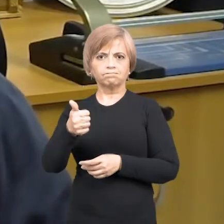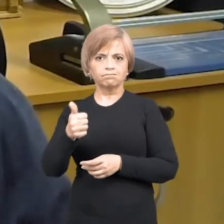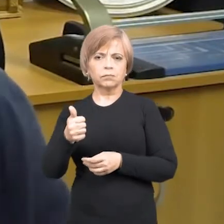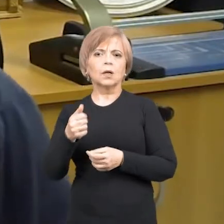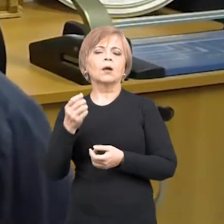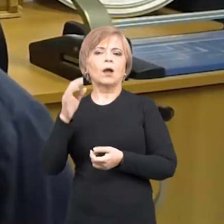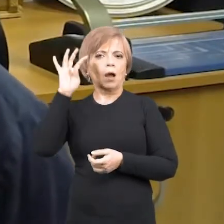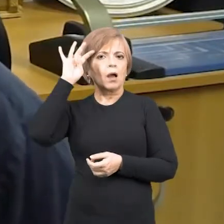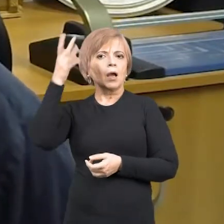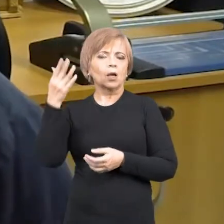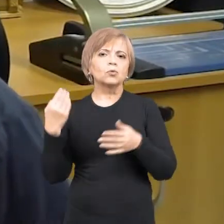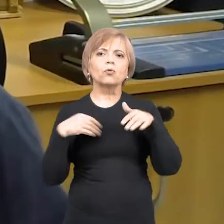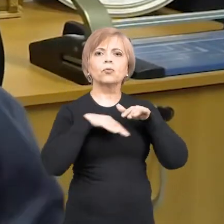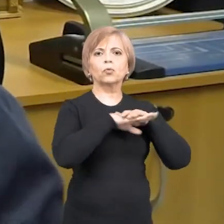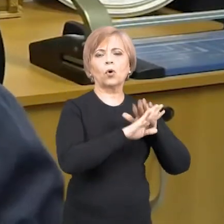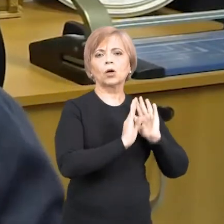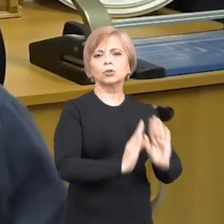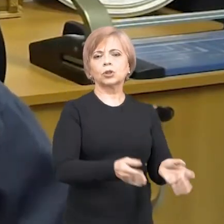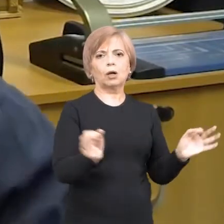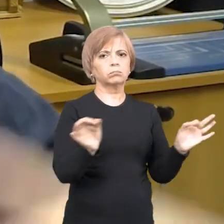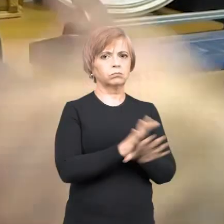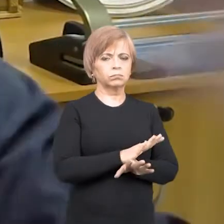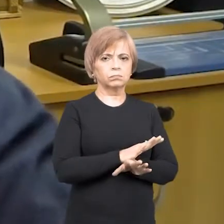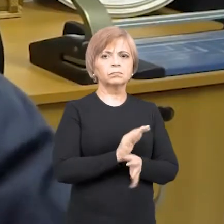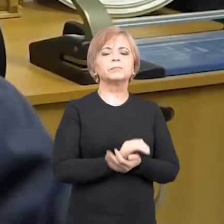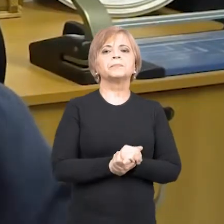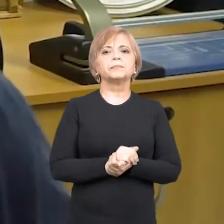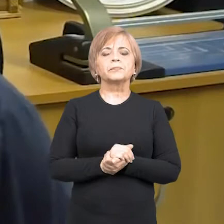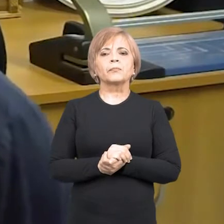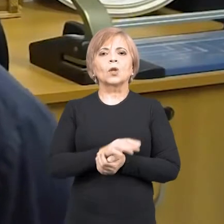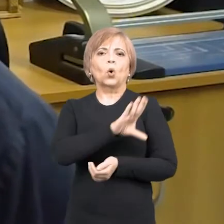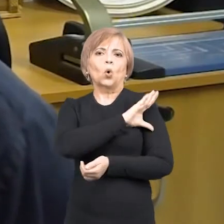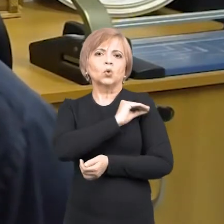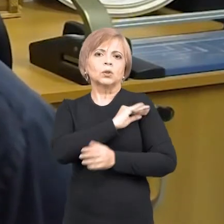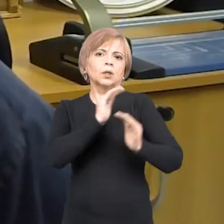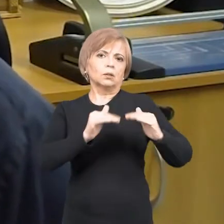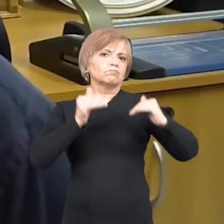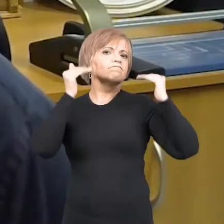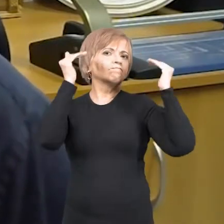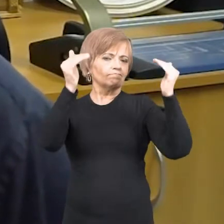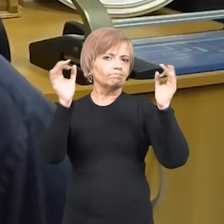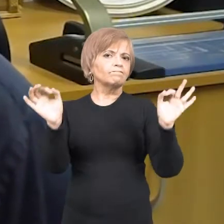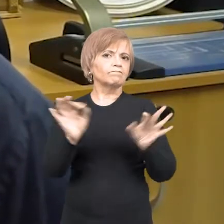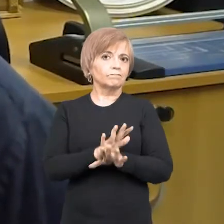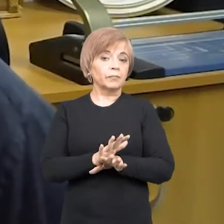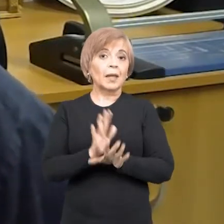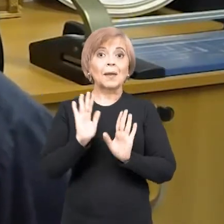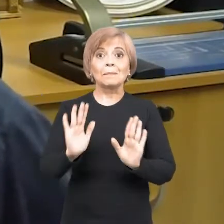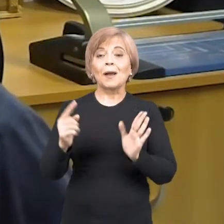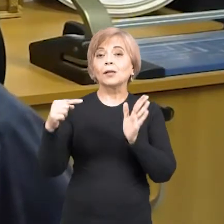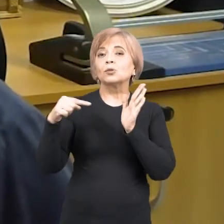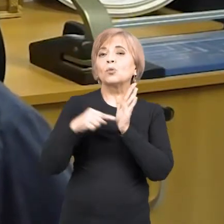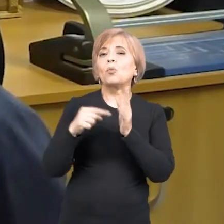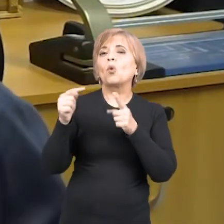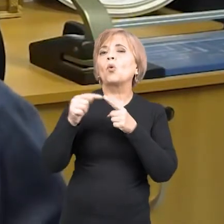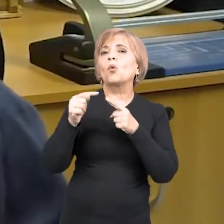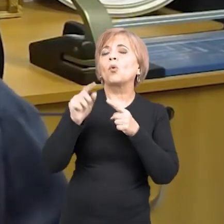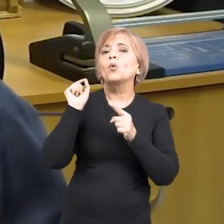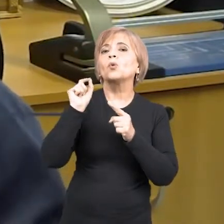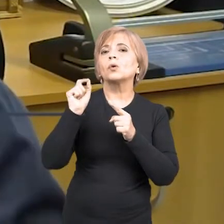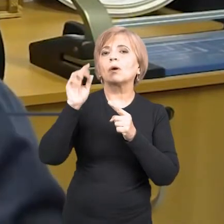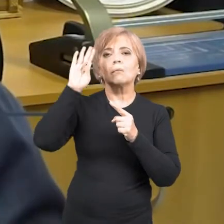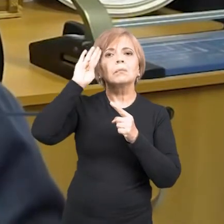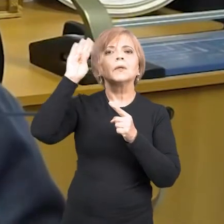foi proferida uma decisão de arquivamento, foi arquivado, submetido ao Conselho Superior. Mas o ponto remanescente